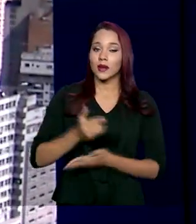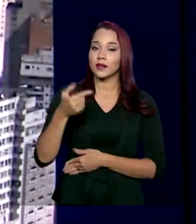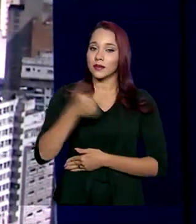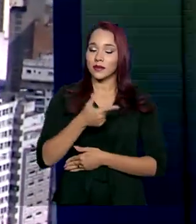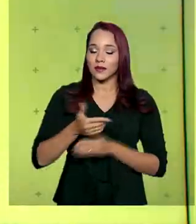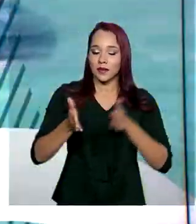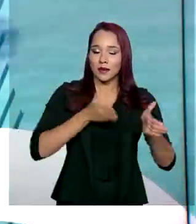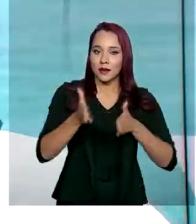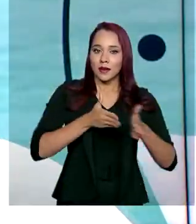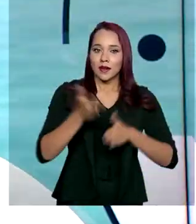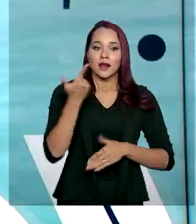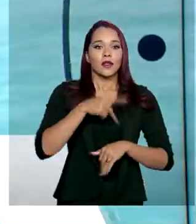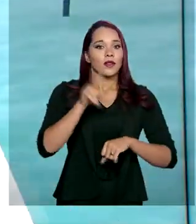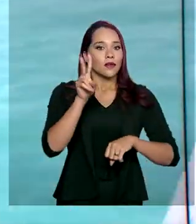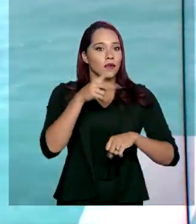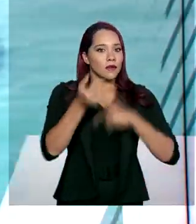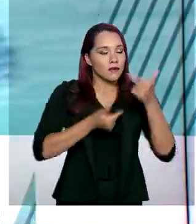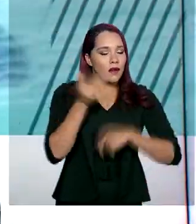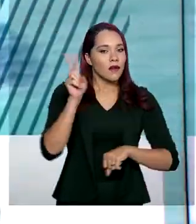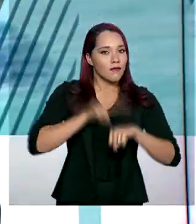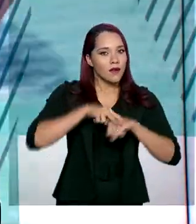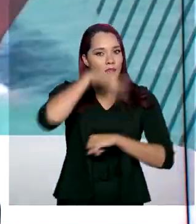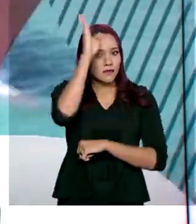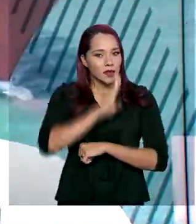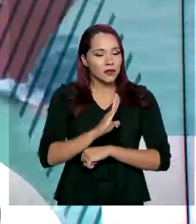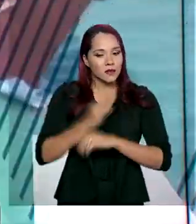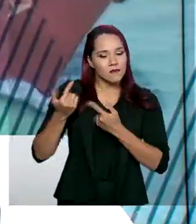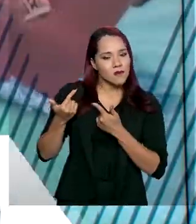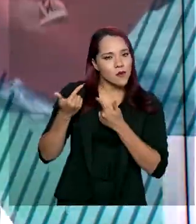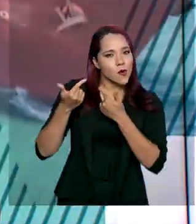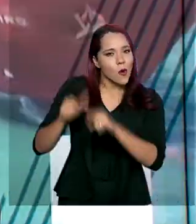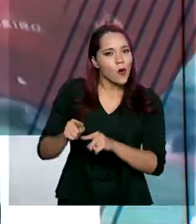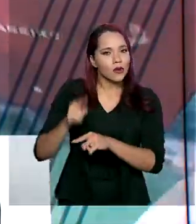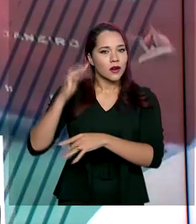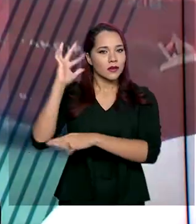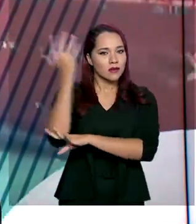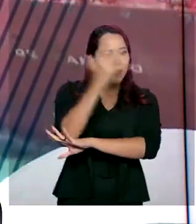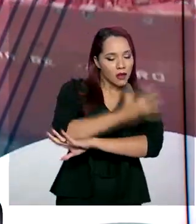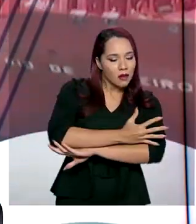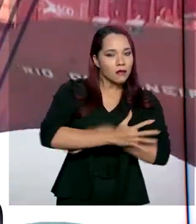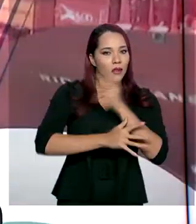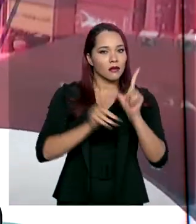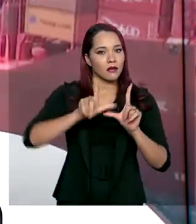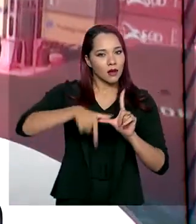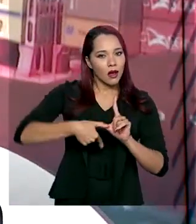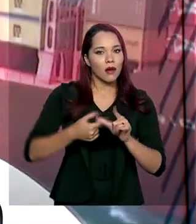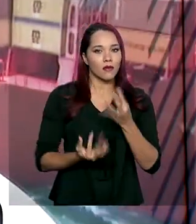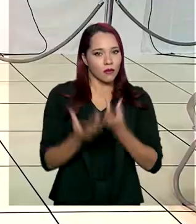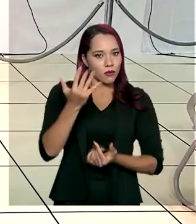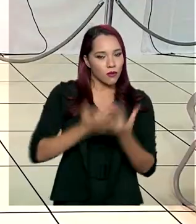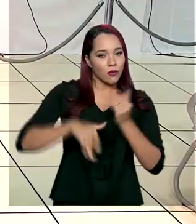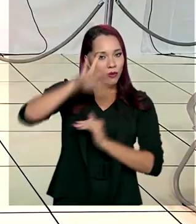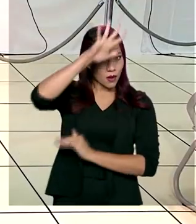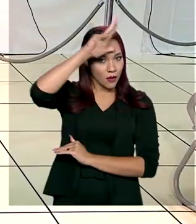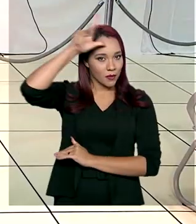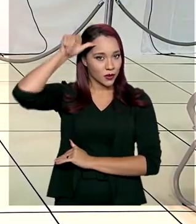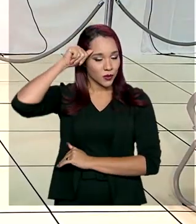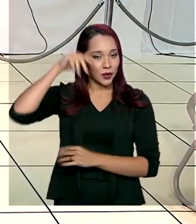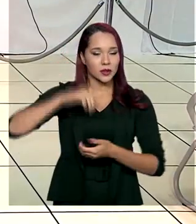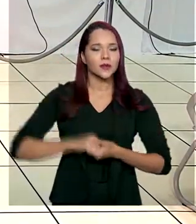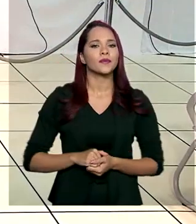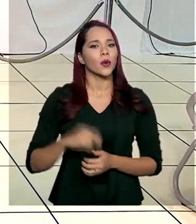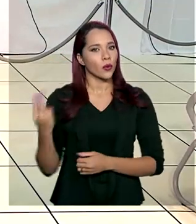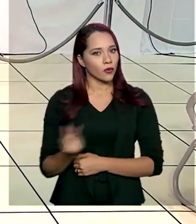fase da Operação Verde Brasil, de combate ao desmatamento ilegal e queimadas na Amazônia. O